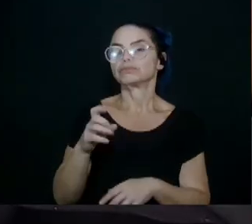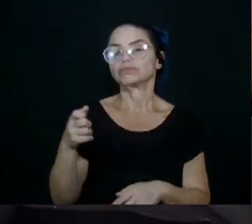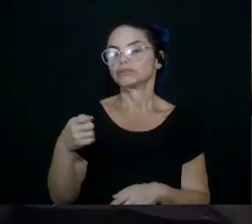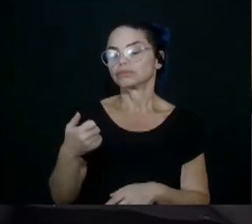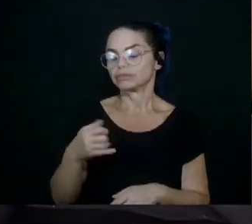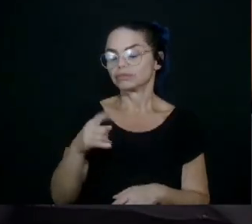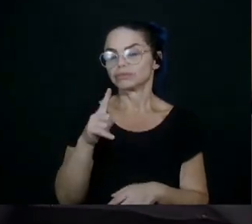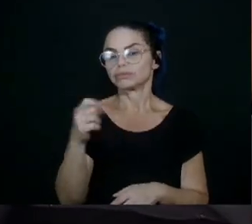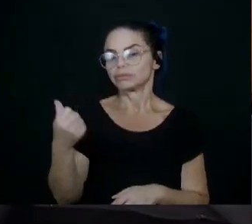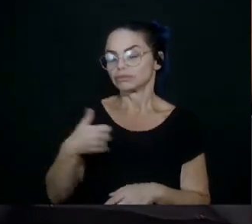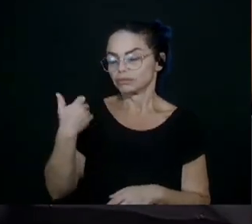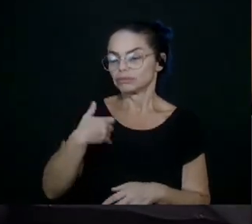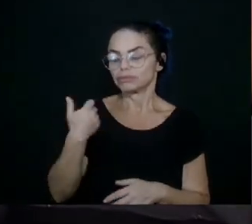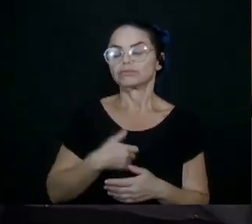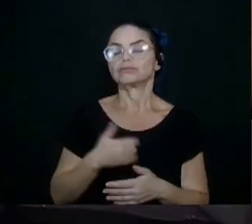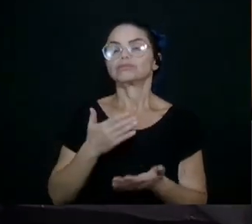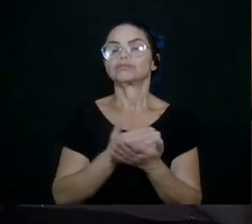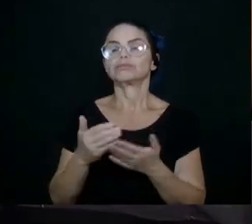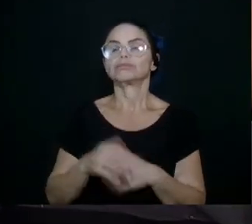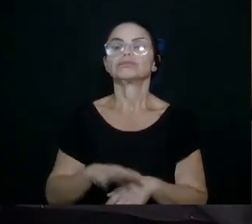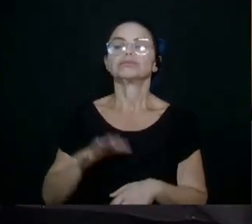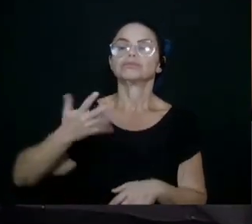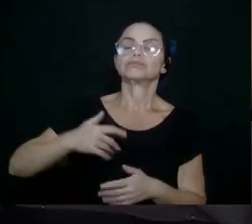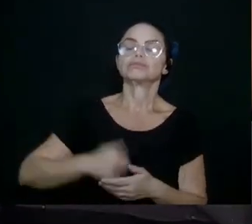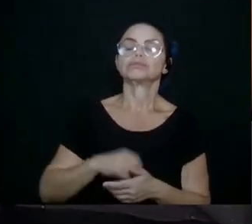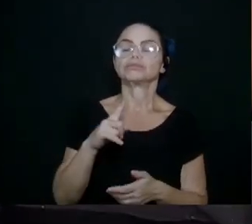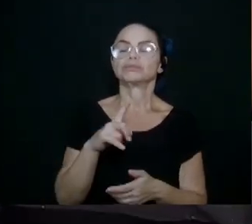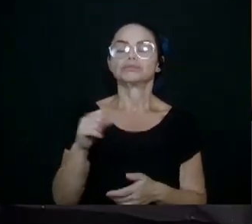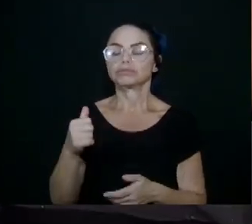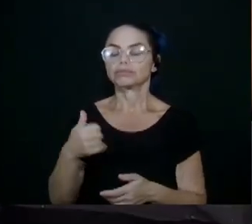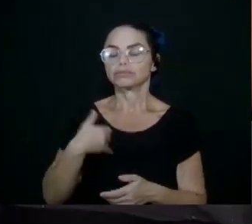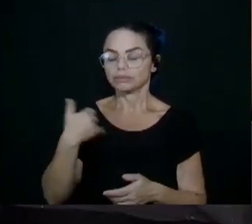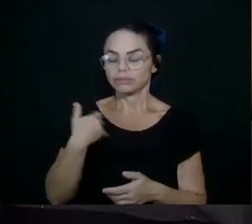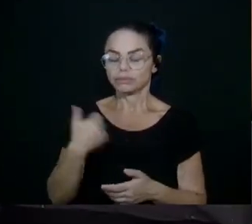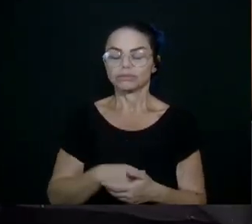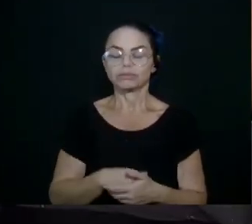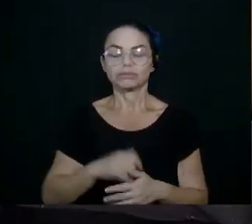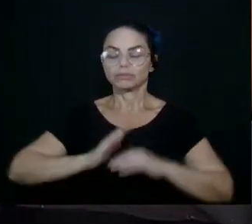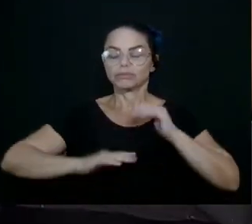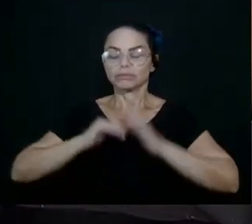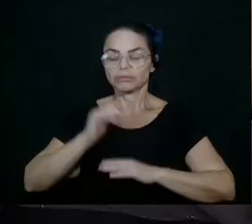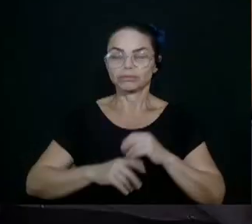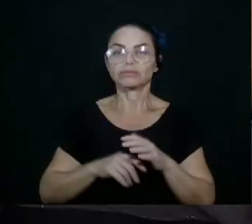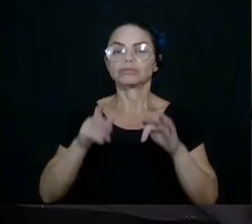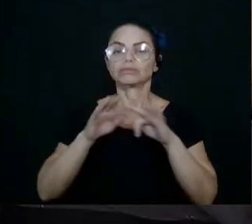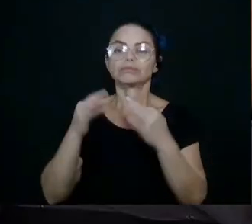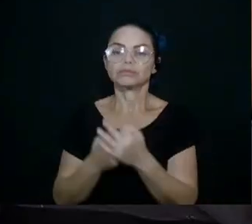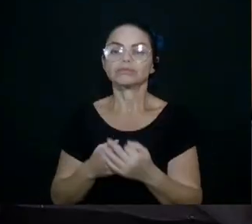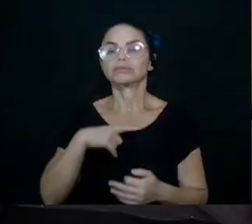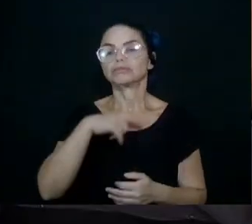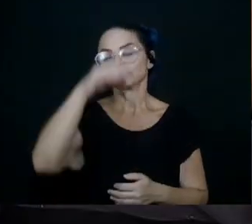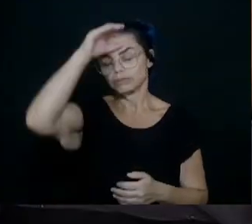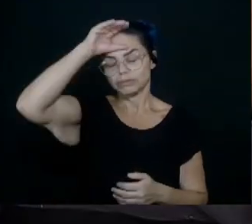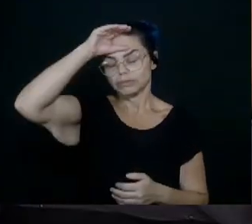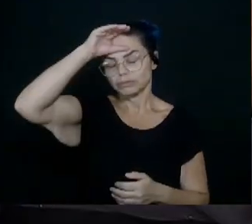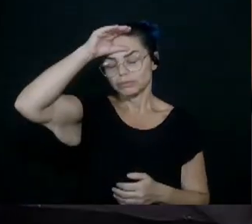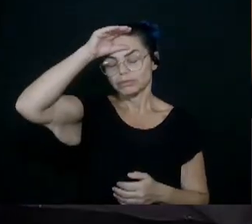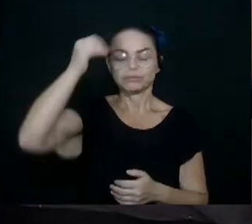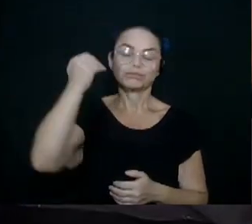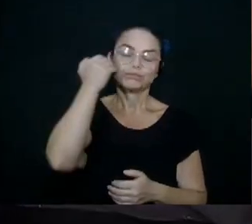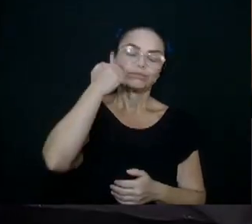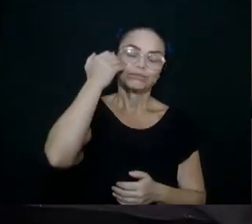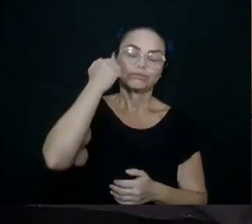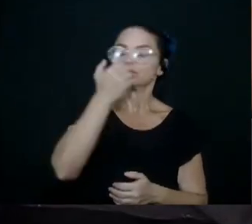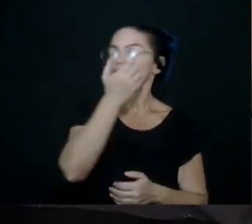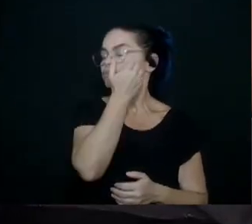cedo na profissão, comecei com mais ou menos uns 16 anos. Essa profissão ela vem de família, eu tenho 2 tios barbeiros, 2 primos, então